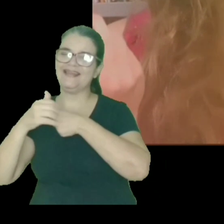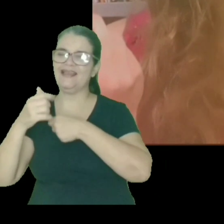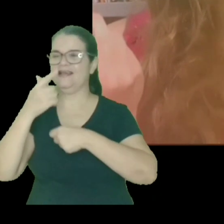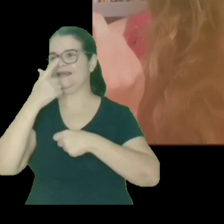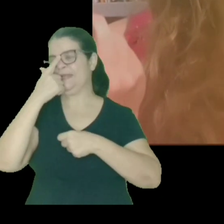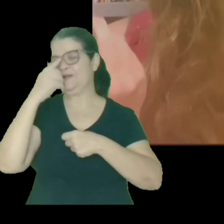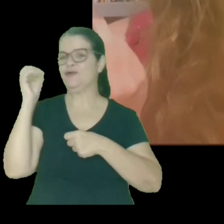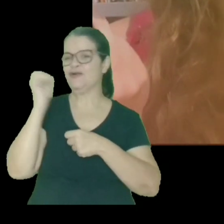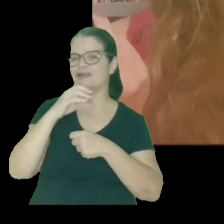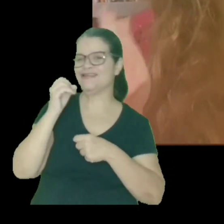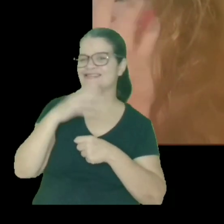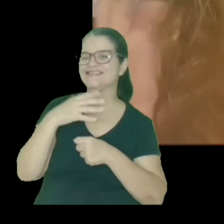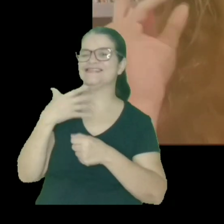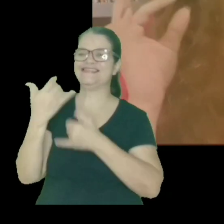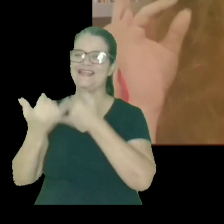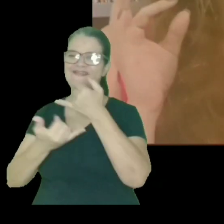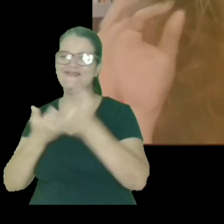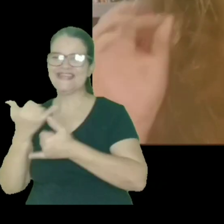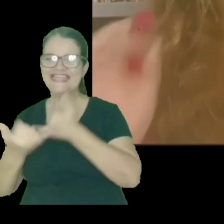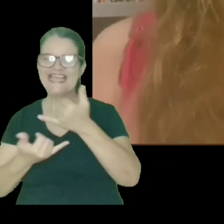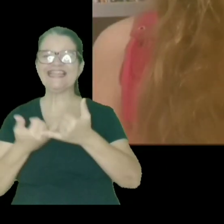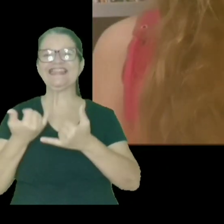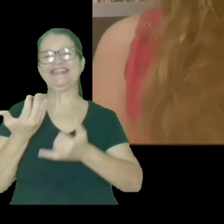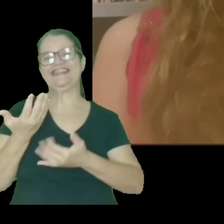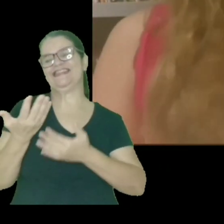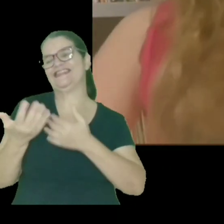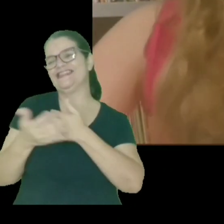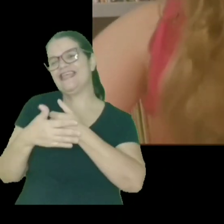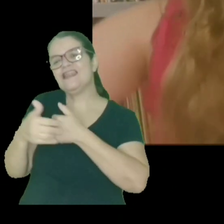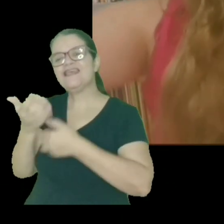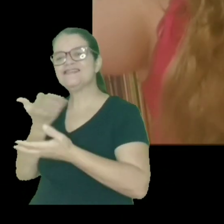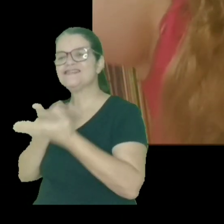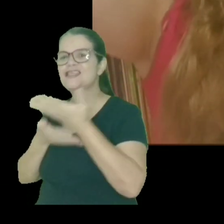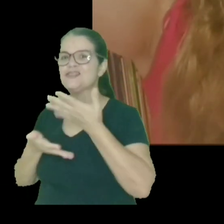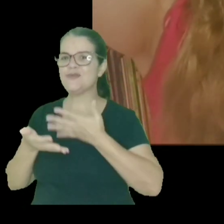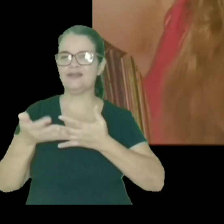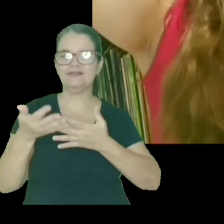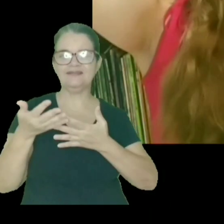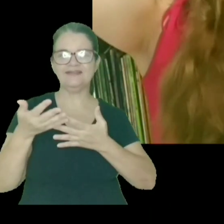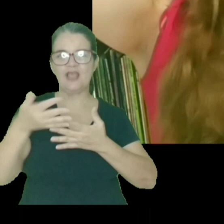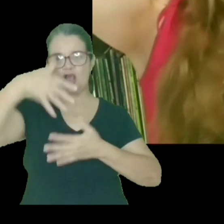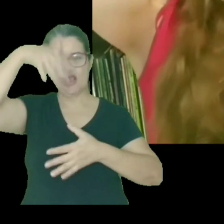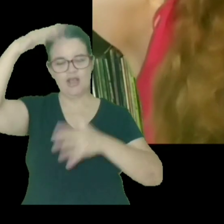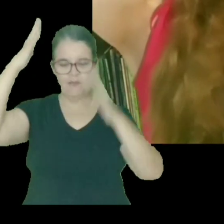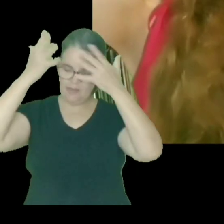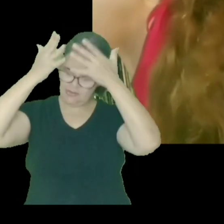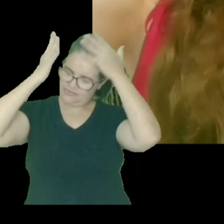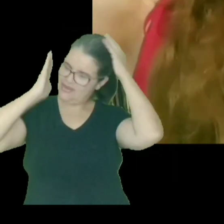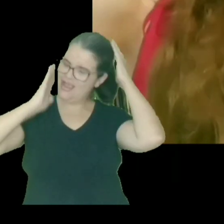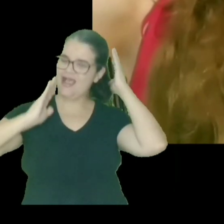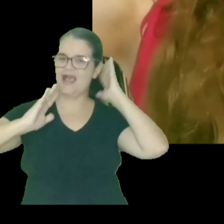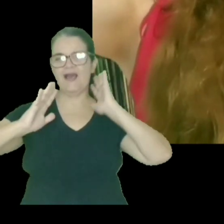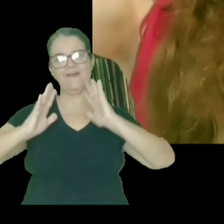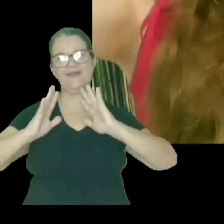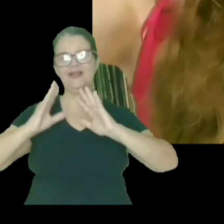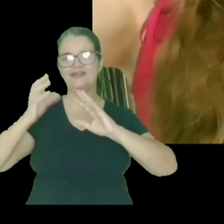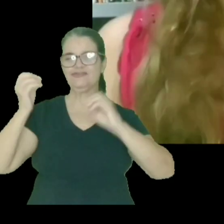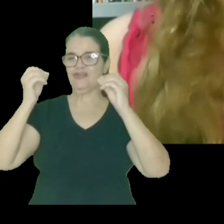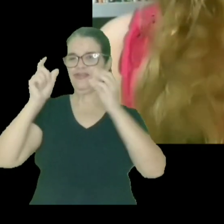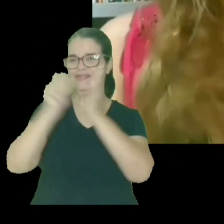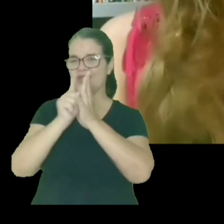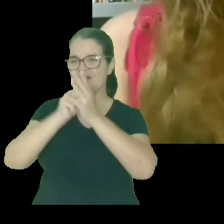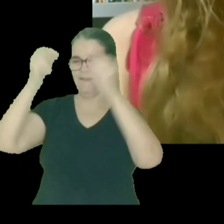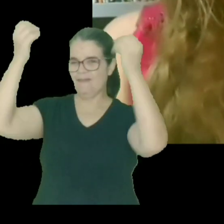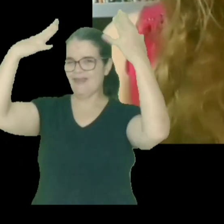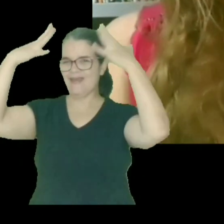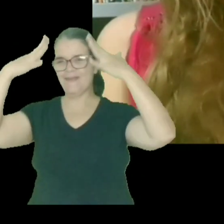grossura, brincadeira e sensualidade, cobriu meus cabelos já lisos de confete. Por